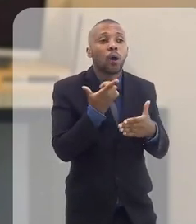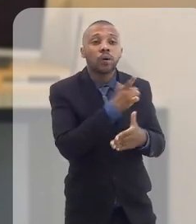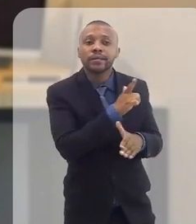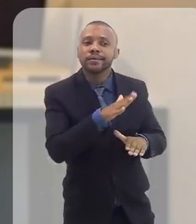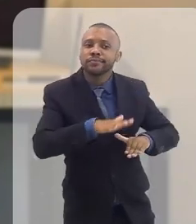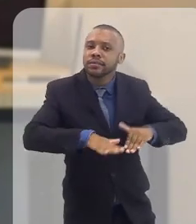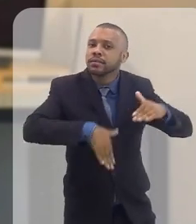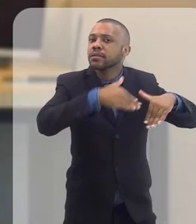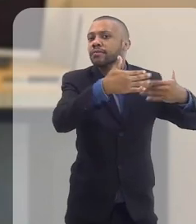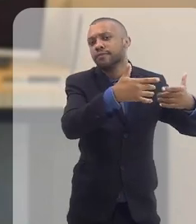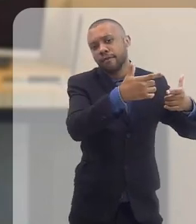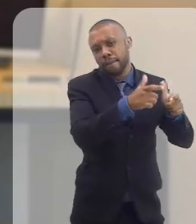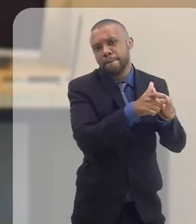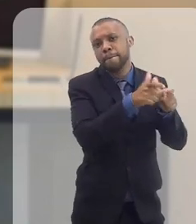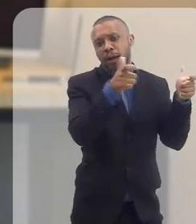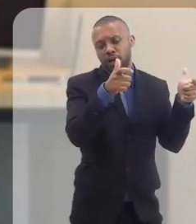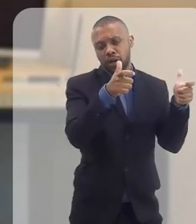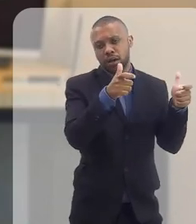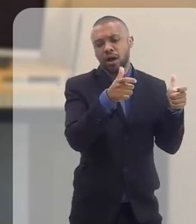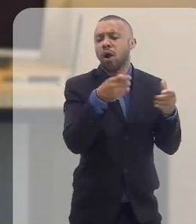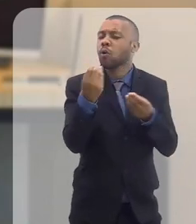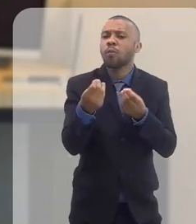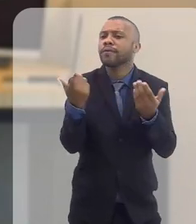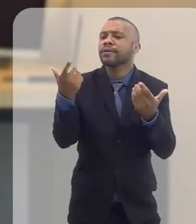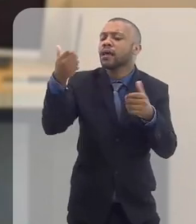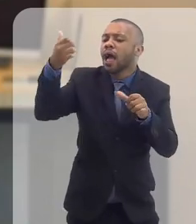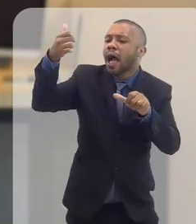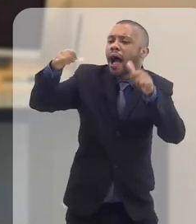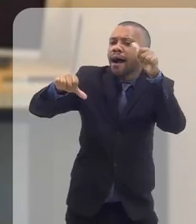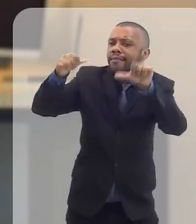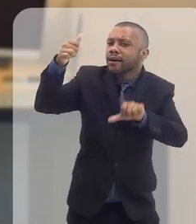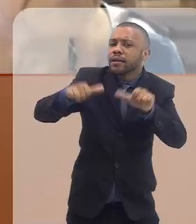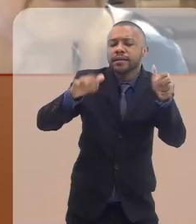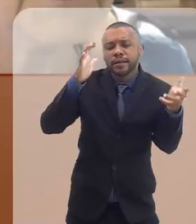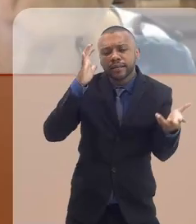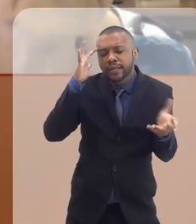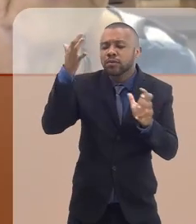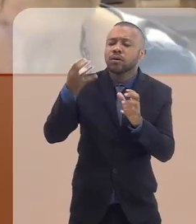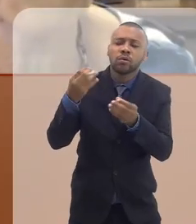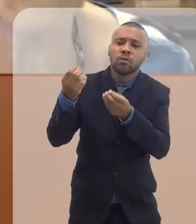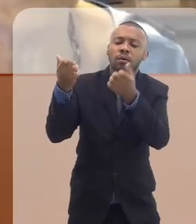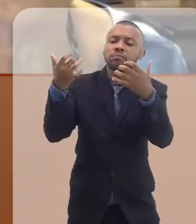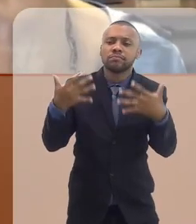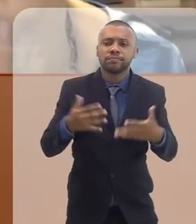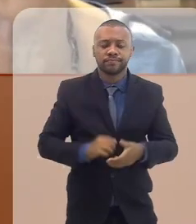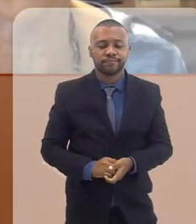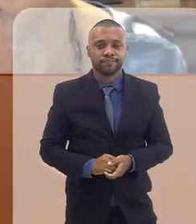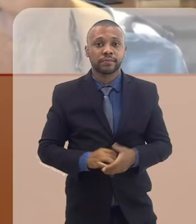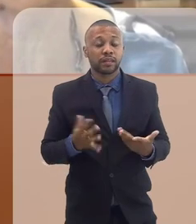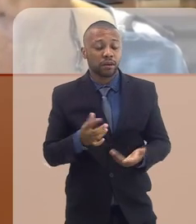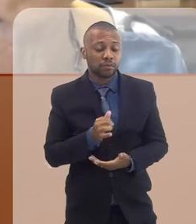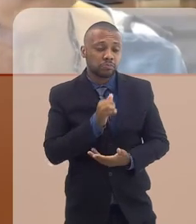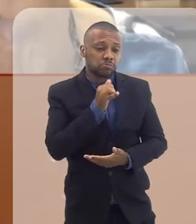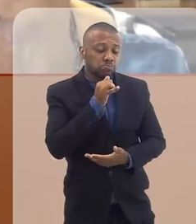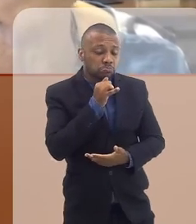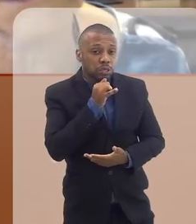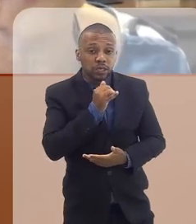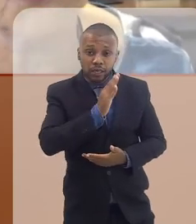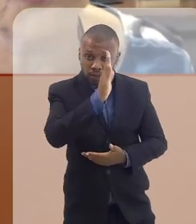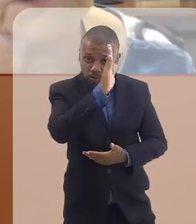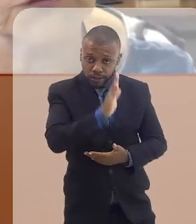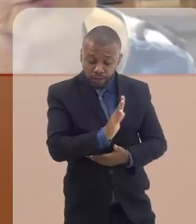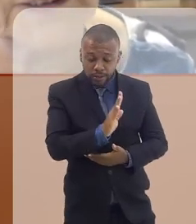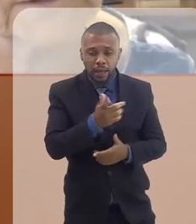maior. Como é que você avalia esse cenário? Olha, infelizmente, isso está